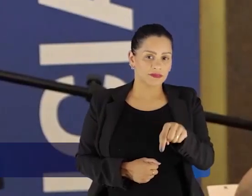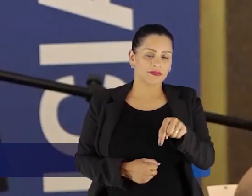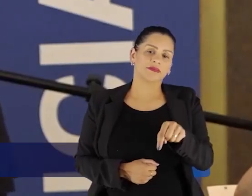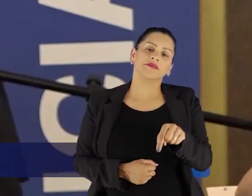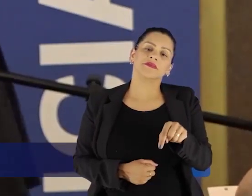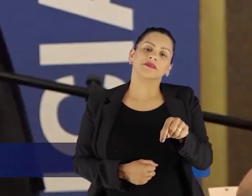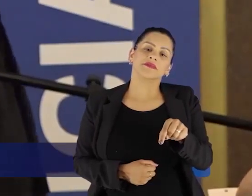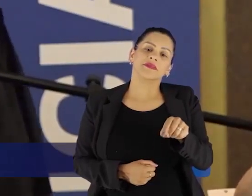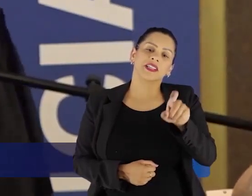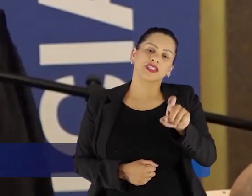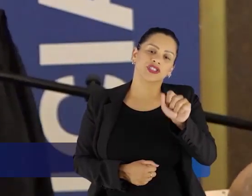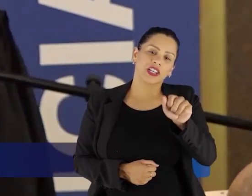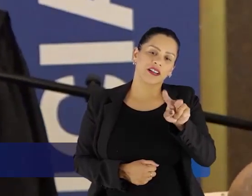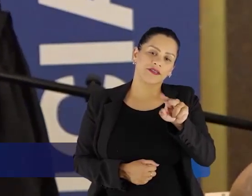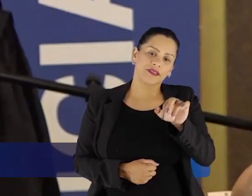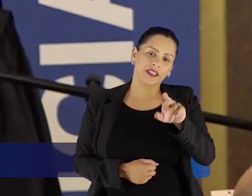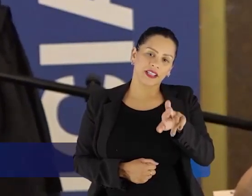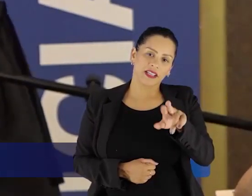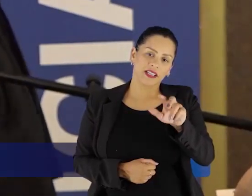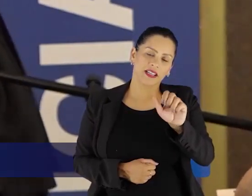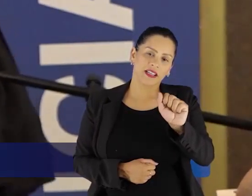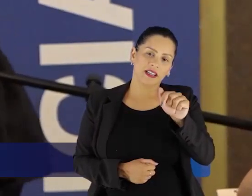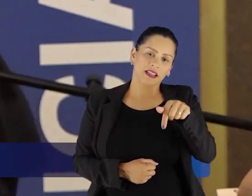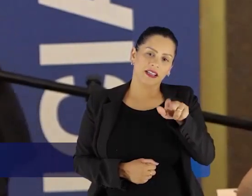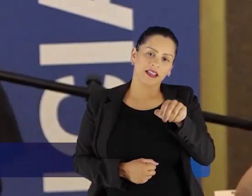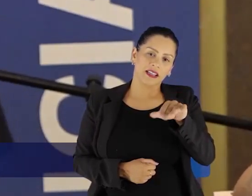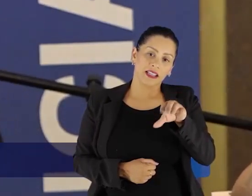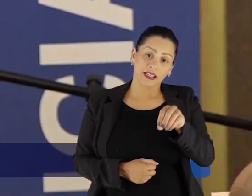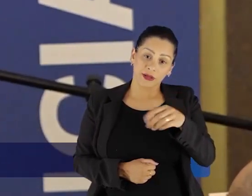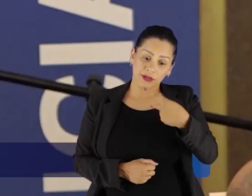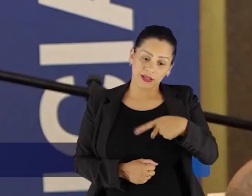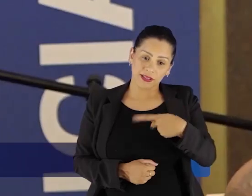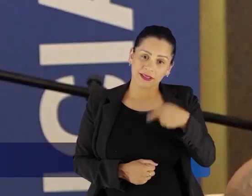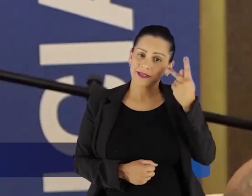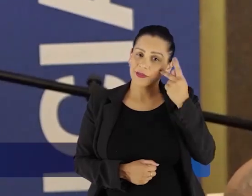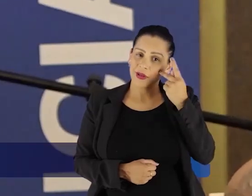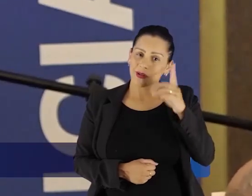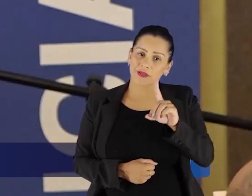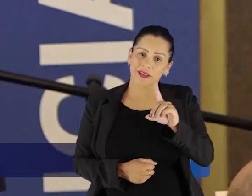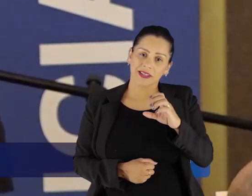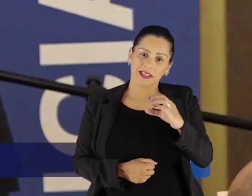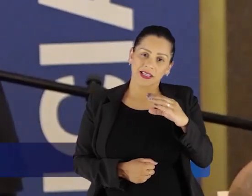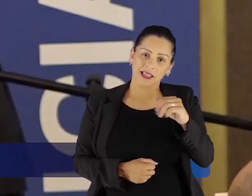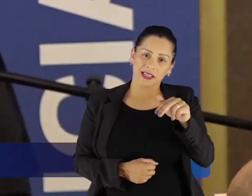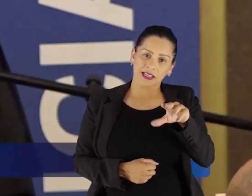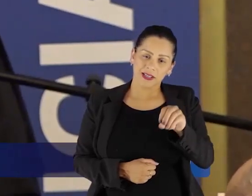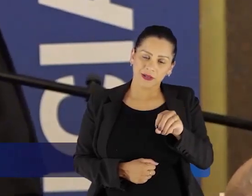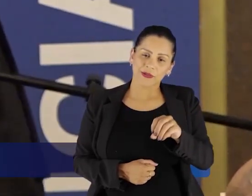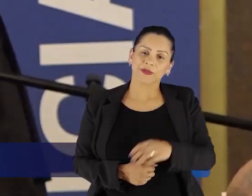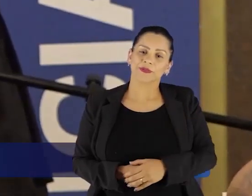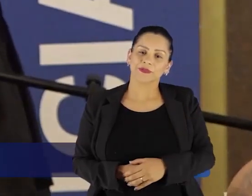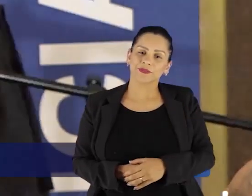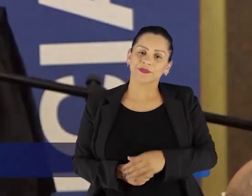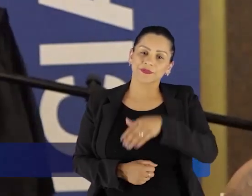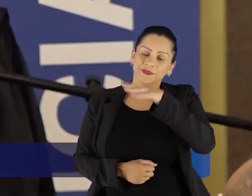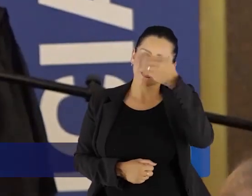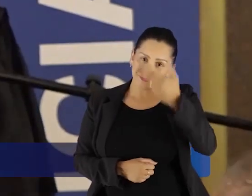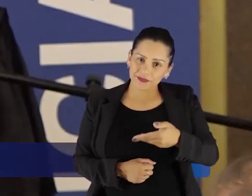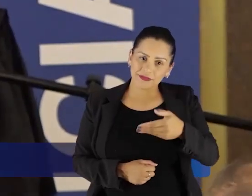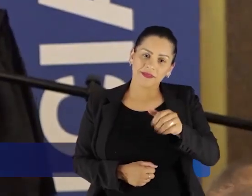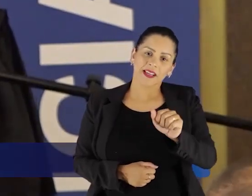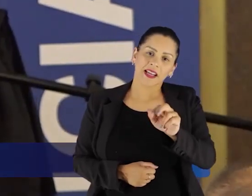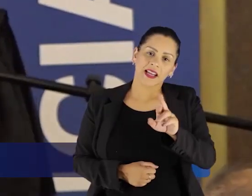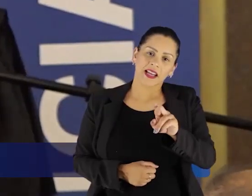Xavier de Aquino decano do Tribunal de Justiça do Estado de São Paulo e sentir-se um formato Beretta da Silveira